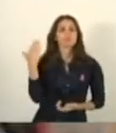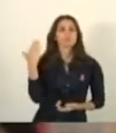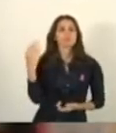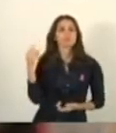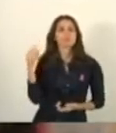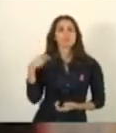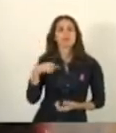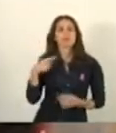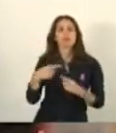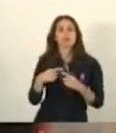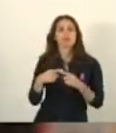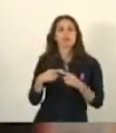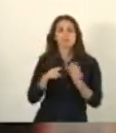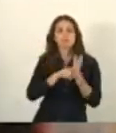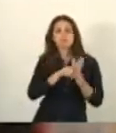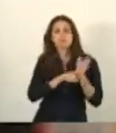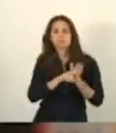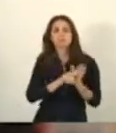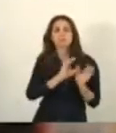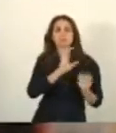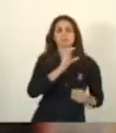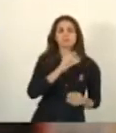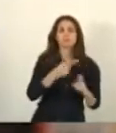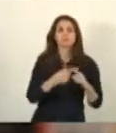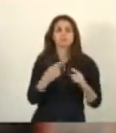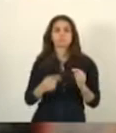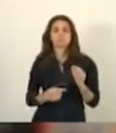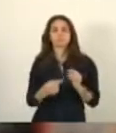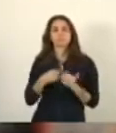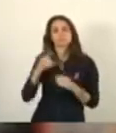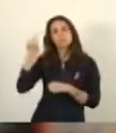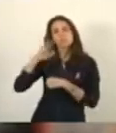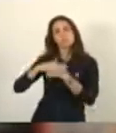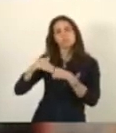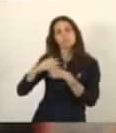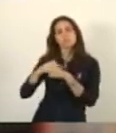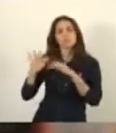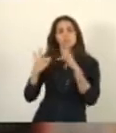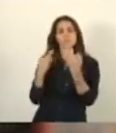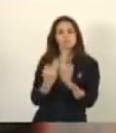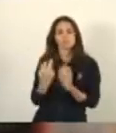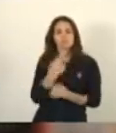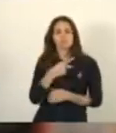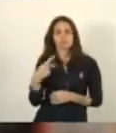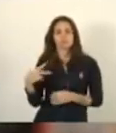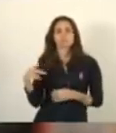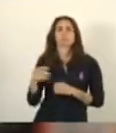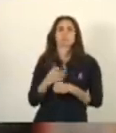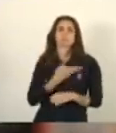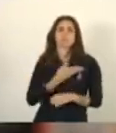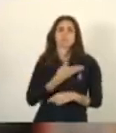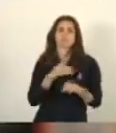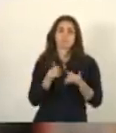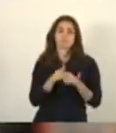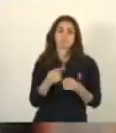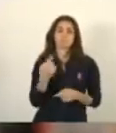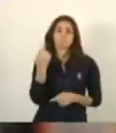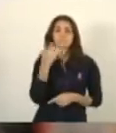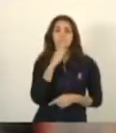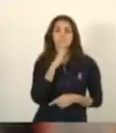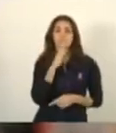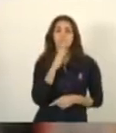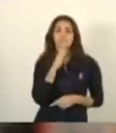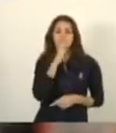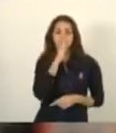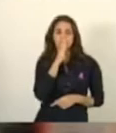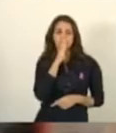Superintendência de Polícia Técnica Científica, uma pessoa muito prestativa, que Deus console a família e os amigos. Também, um minuto de silêncio pelo falecimento